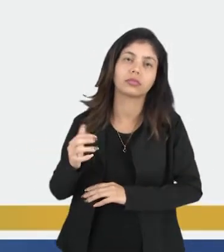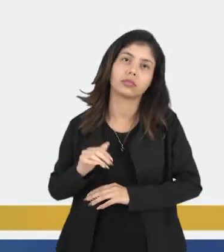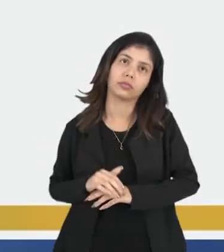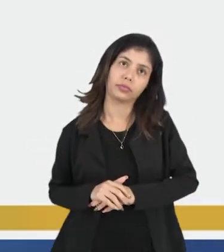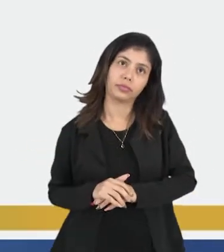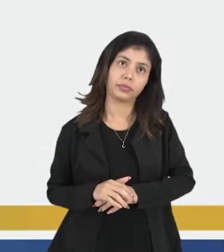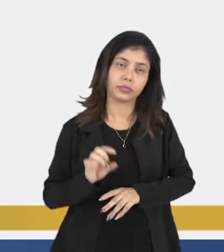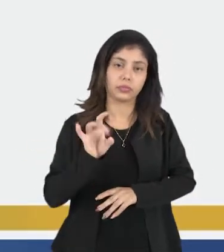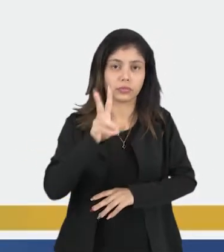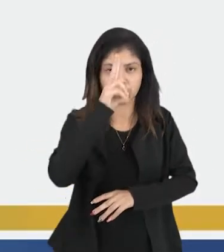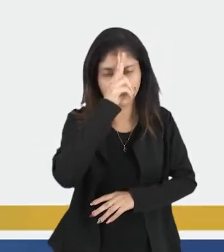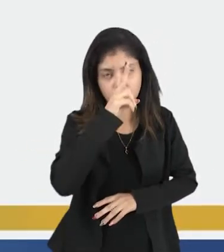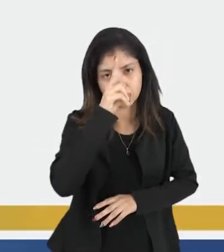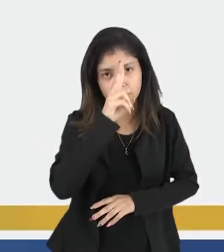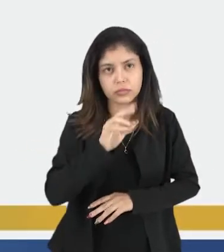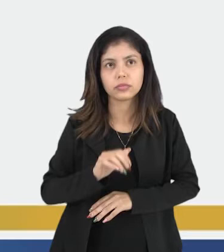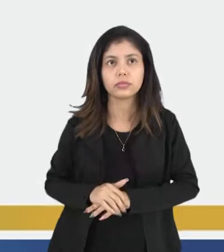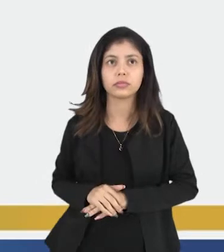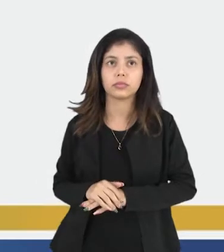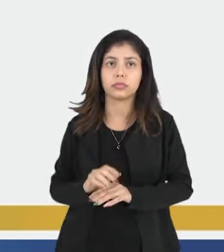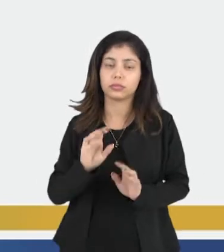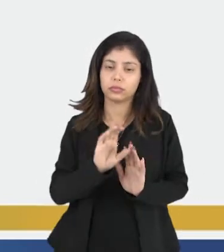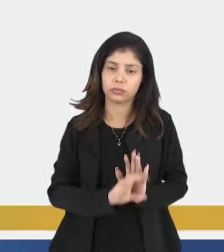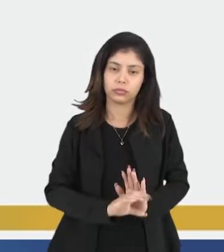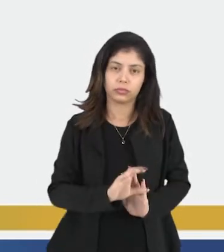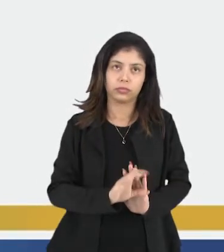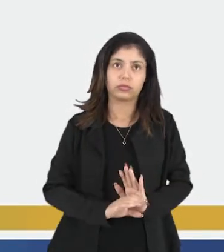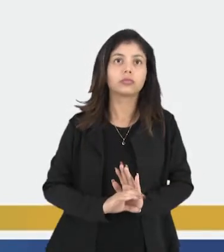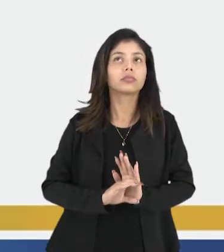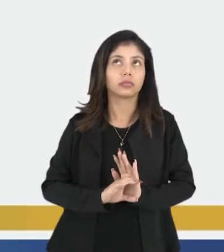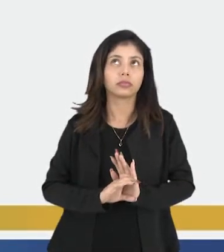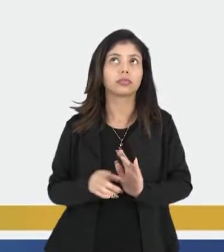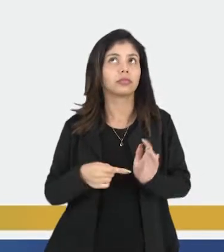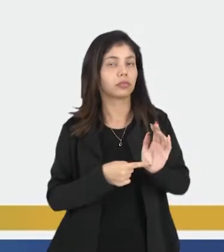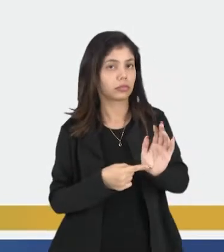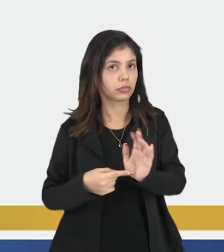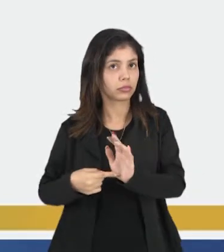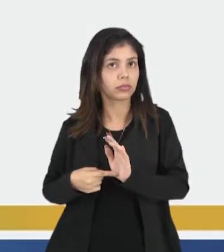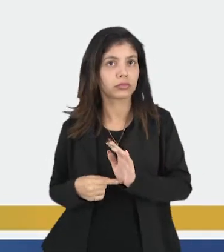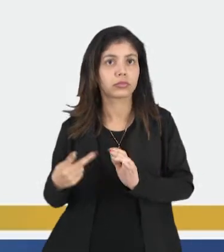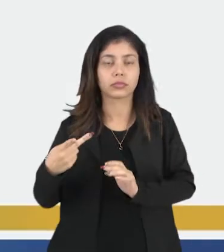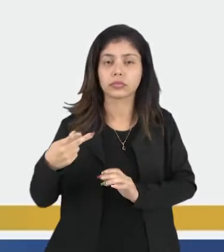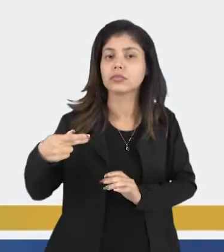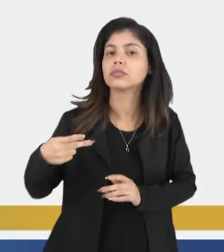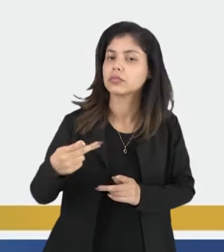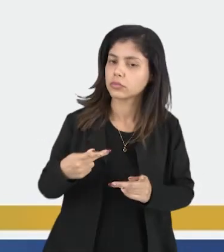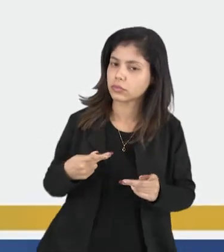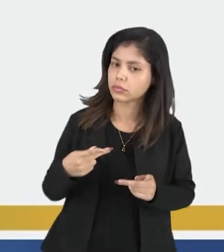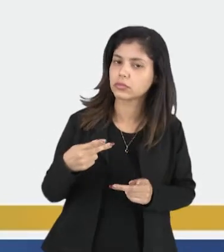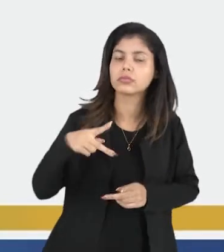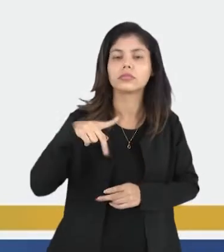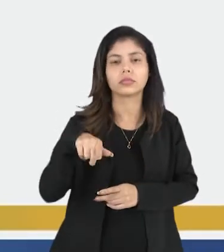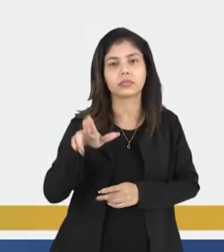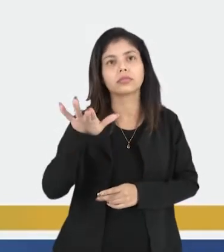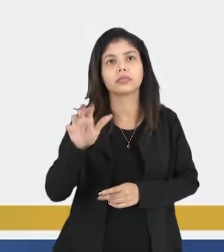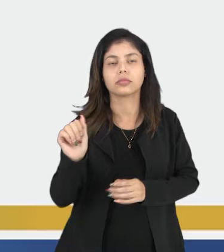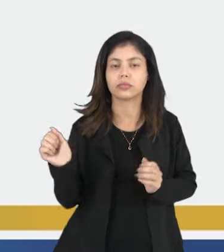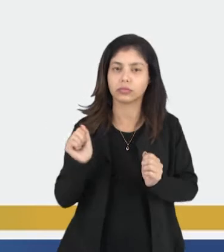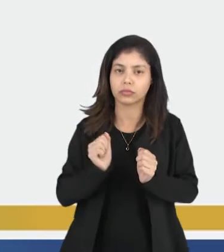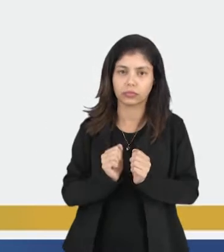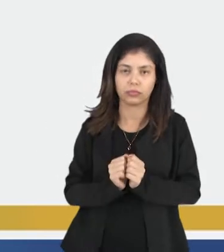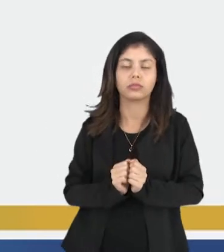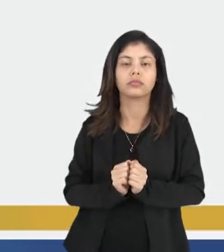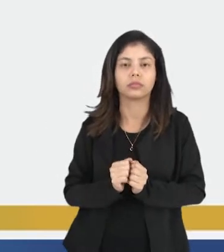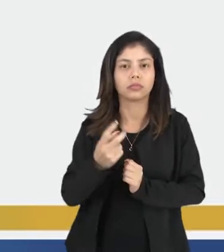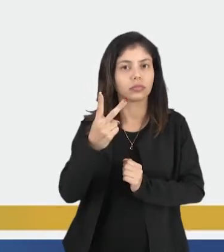é mais se você lembrar dos conceitos e arestas quando tra e na geometria plana que elas são a junção